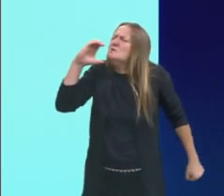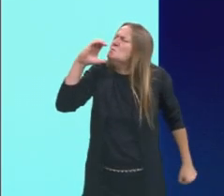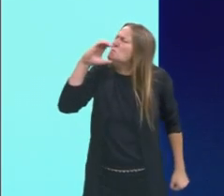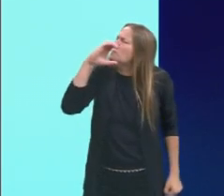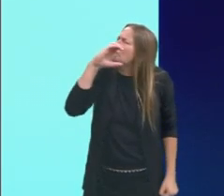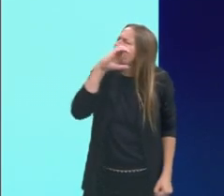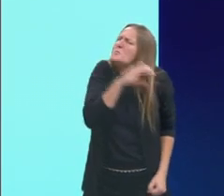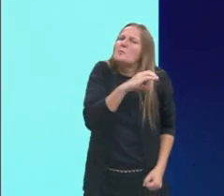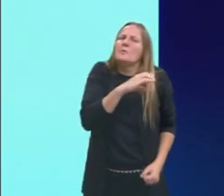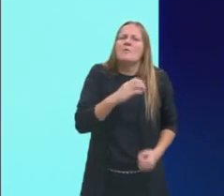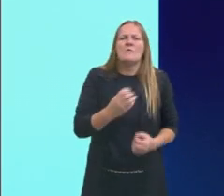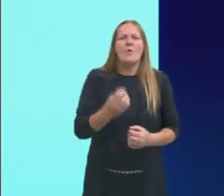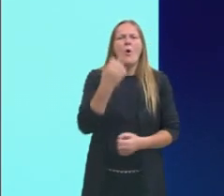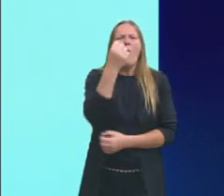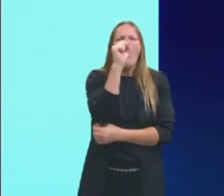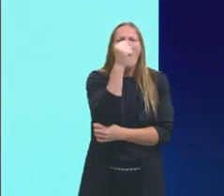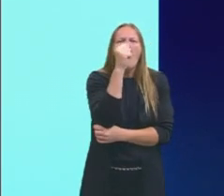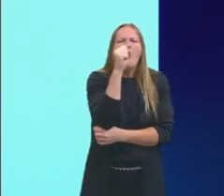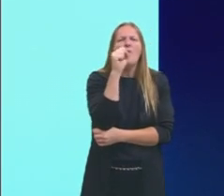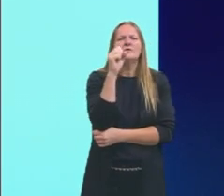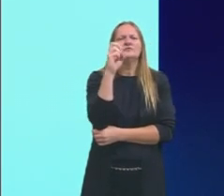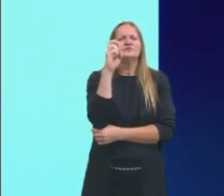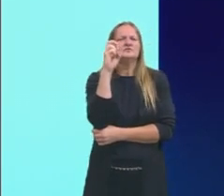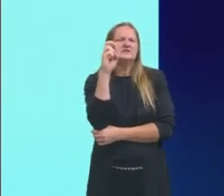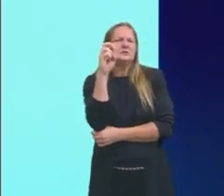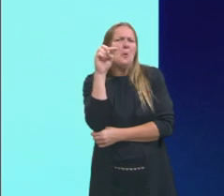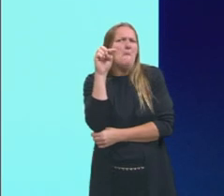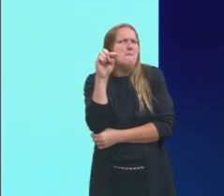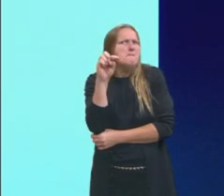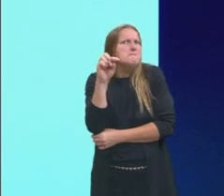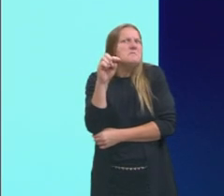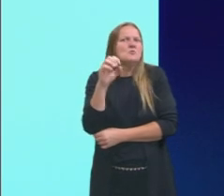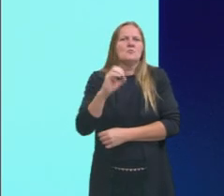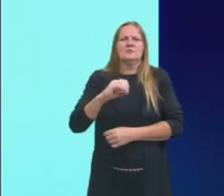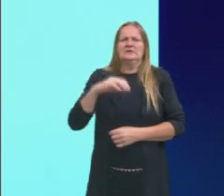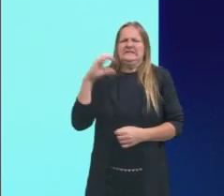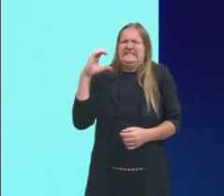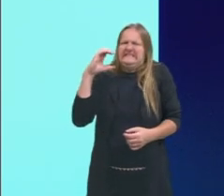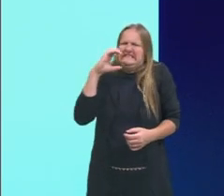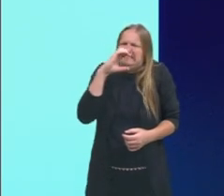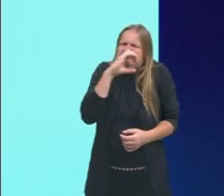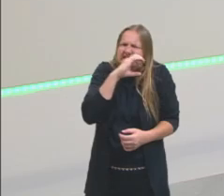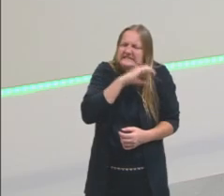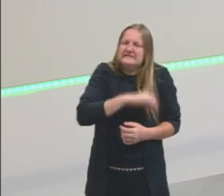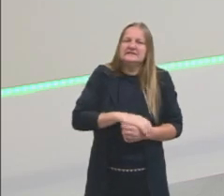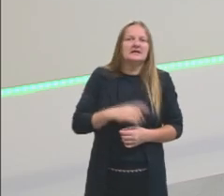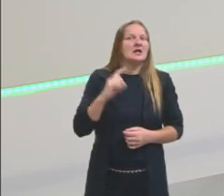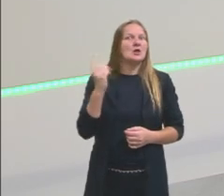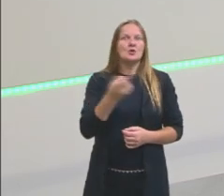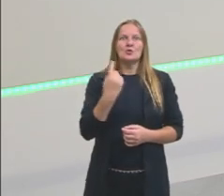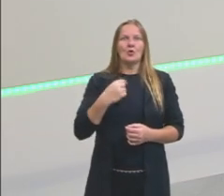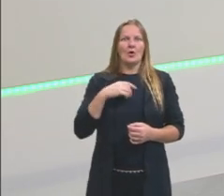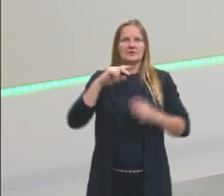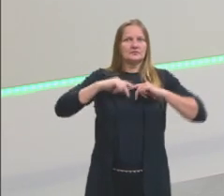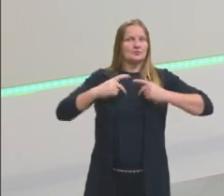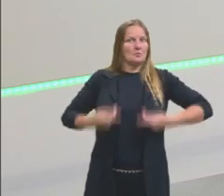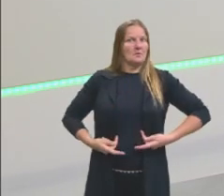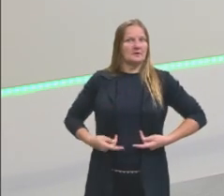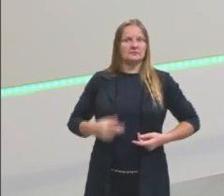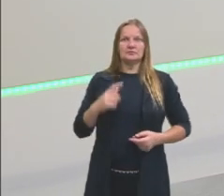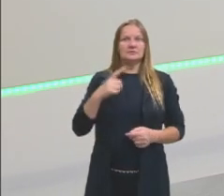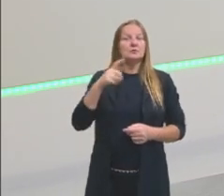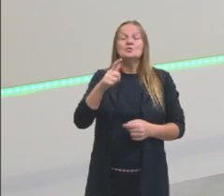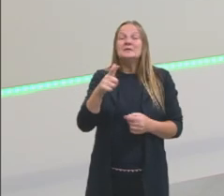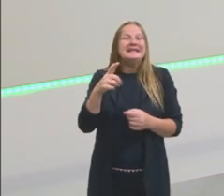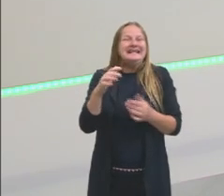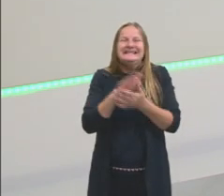nós estamos falando aí de 85 oito mil graus Então nós não conseguimos né o ser humano não tem